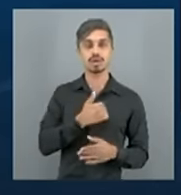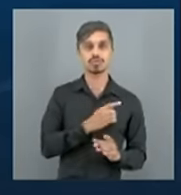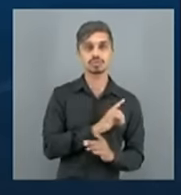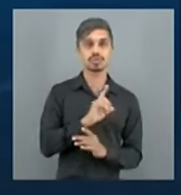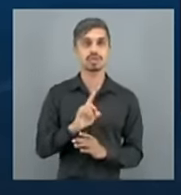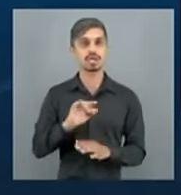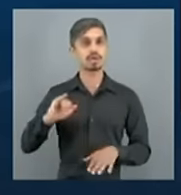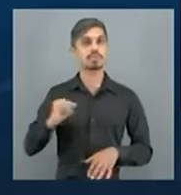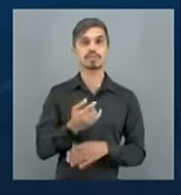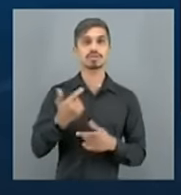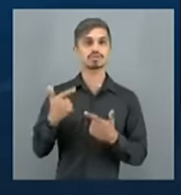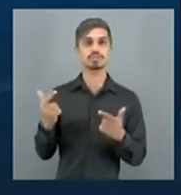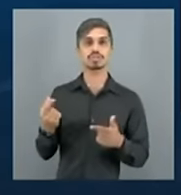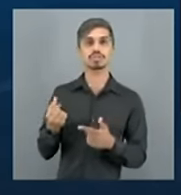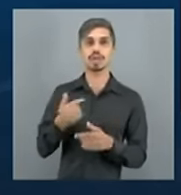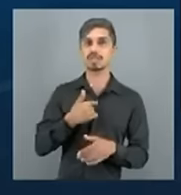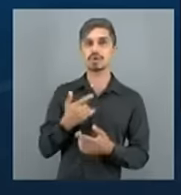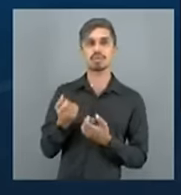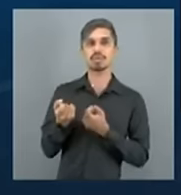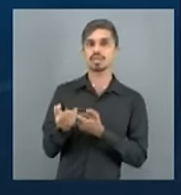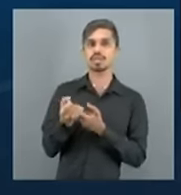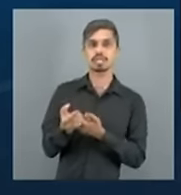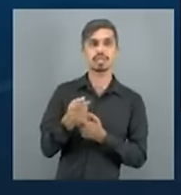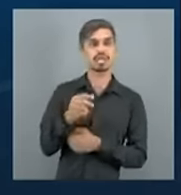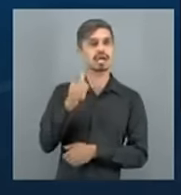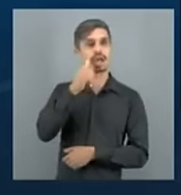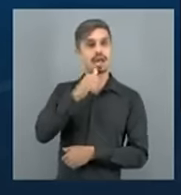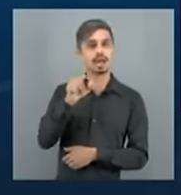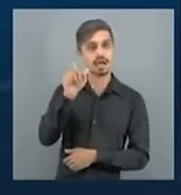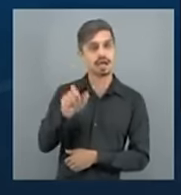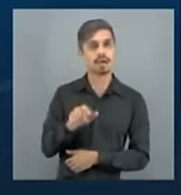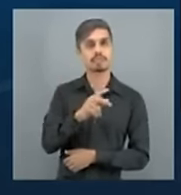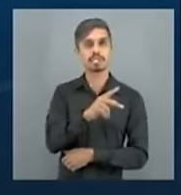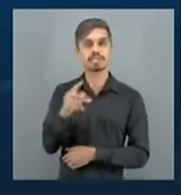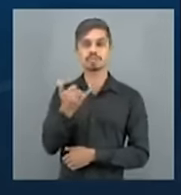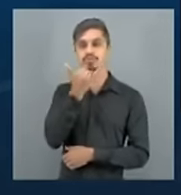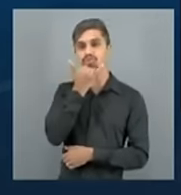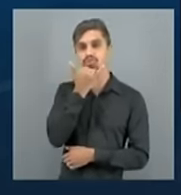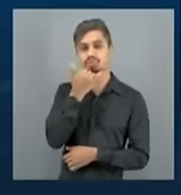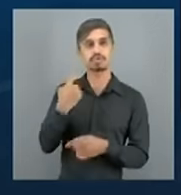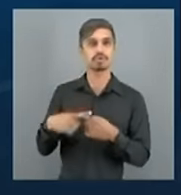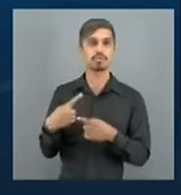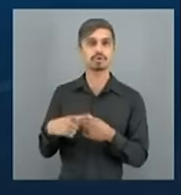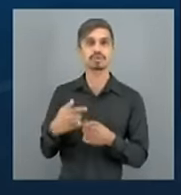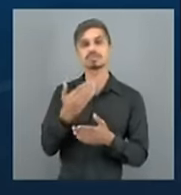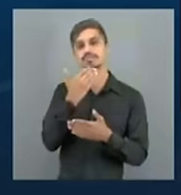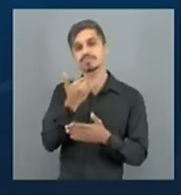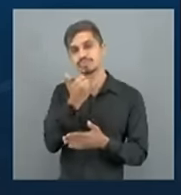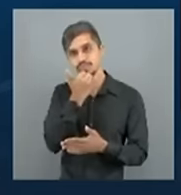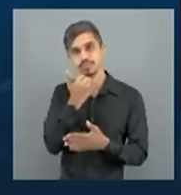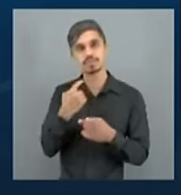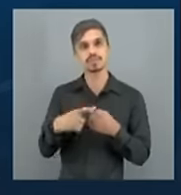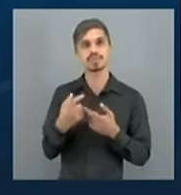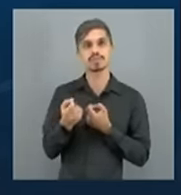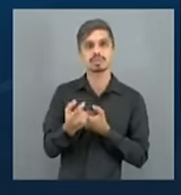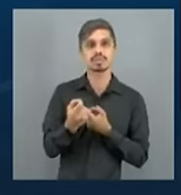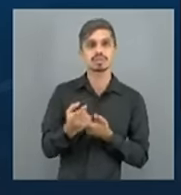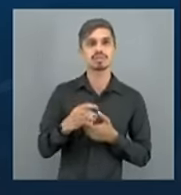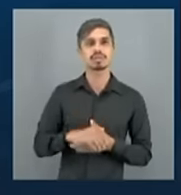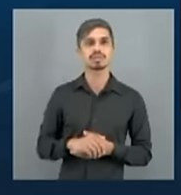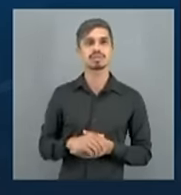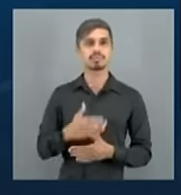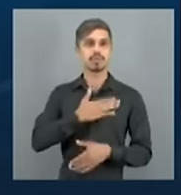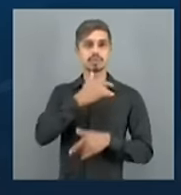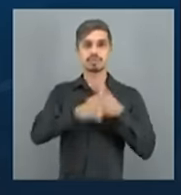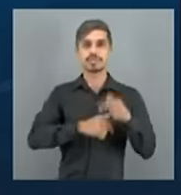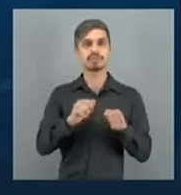tinham dinheiro, e eu enganei a presidente, então eu queria pedir desculpa se ela estiver me ouvindo, perdão por ter enganado ela, mas é meu trabalho